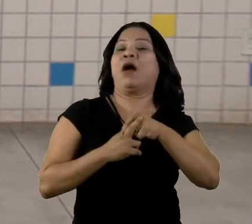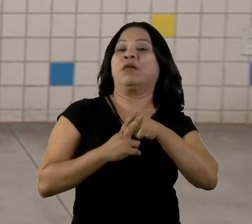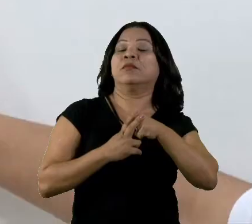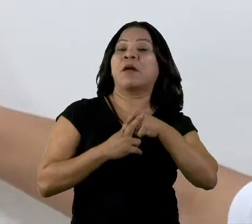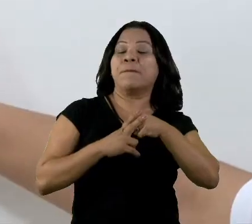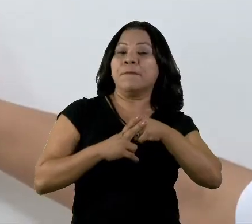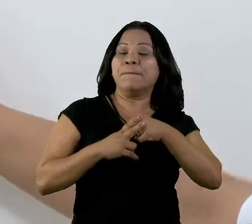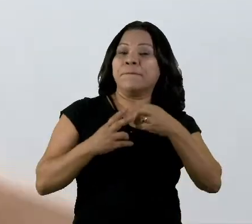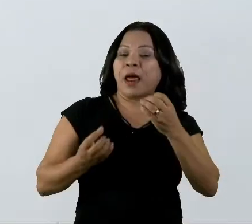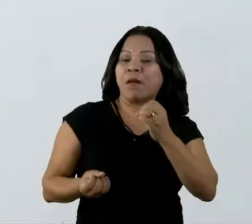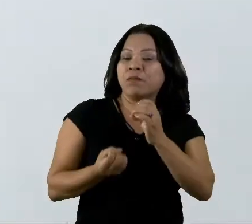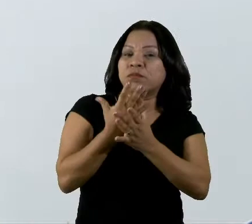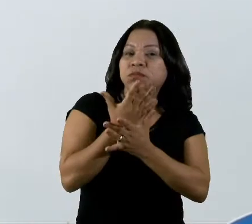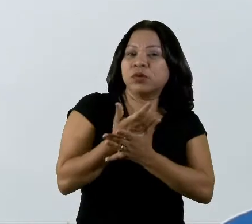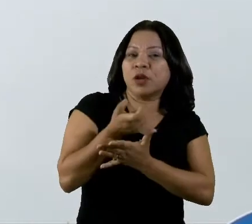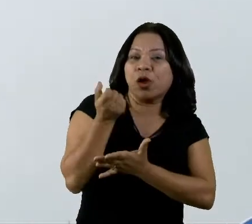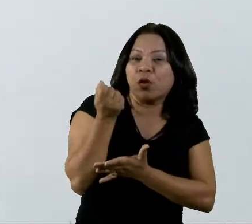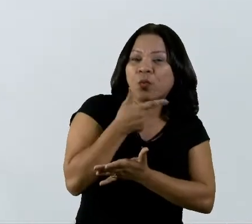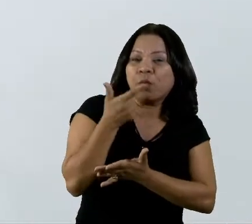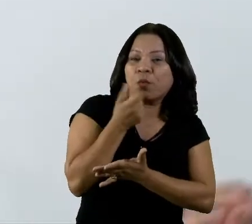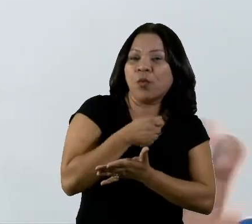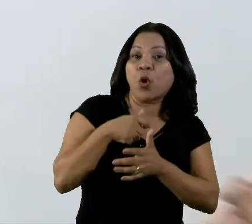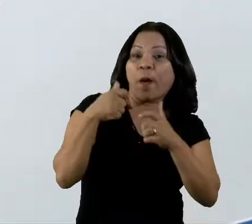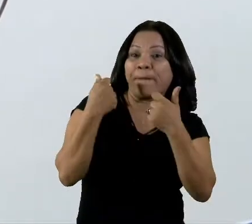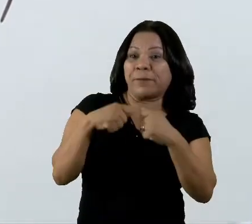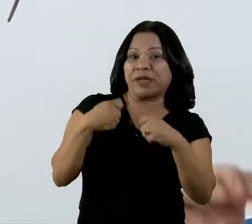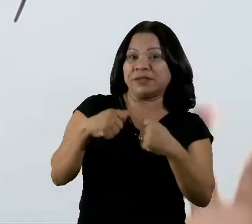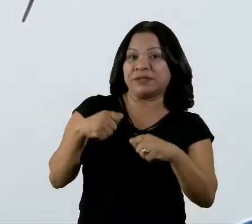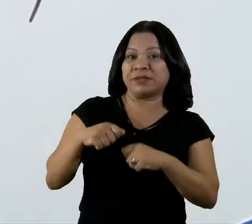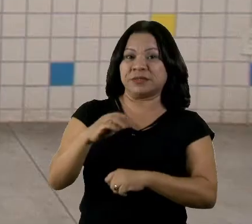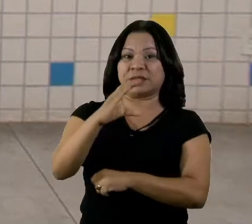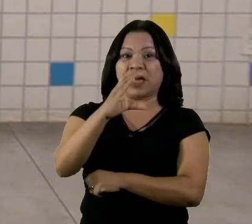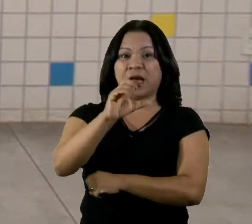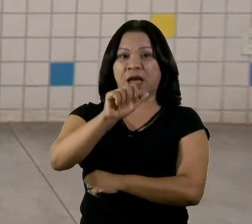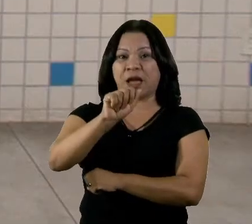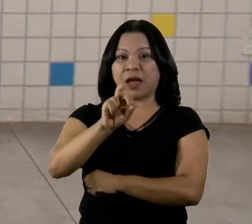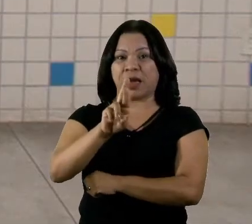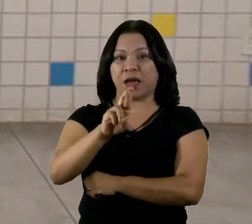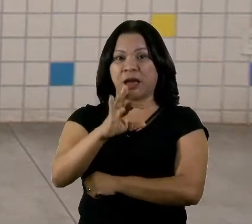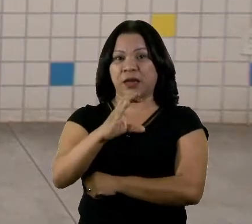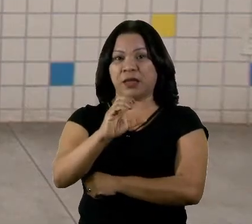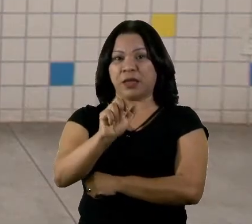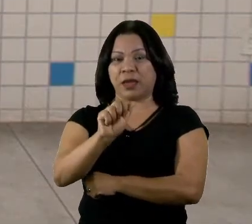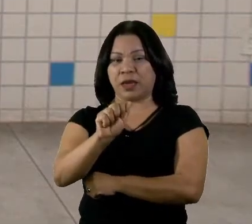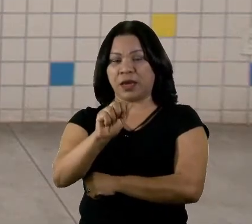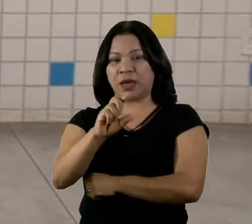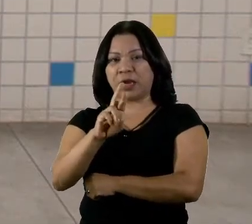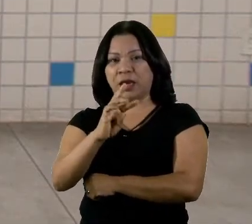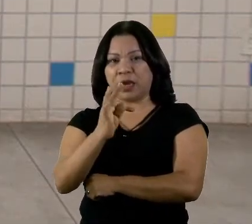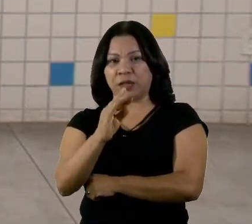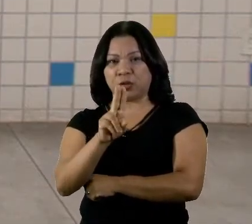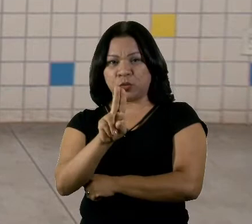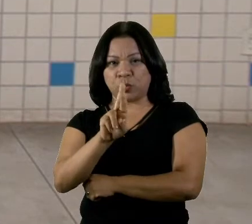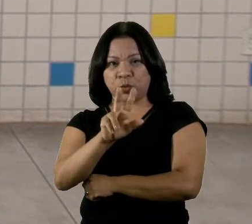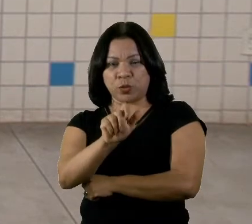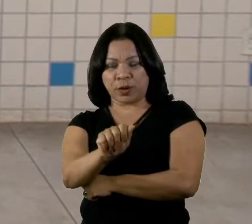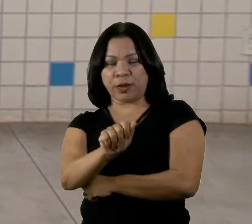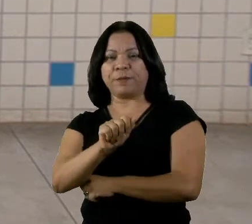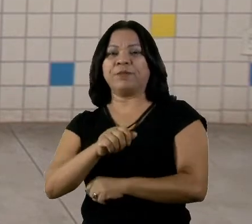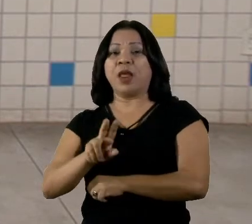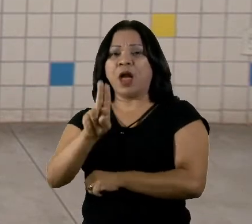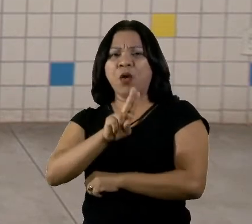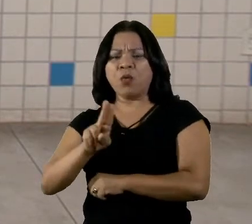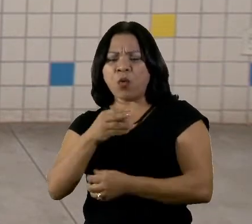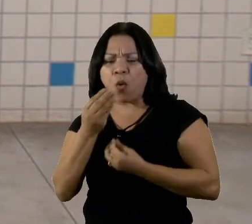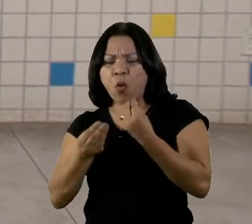humor, ele vai fazer uso da caricatura, desse exagero, dessa carga, né, dos